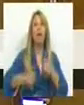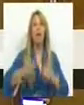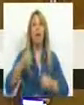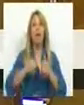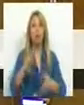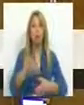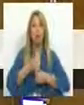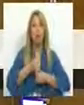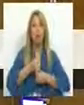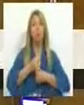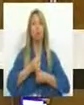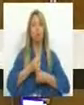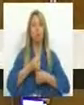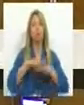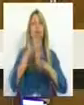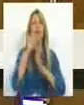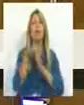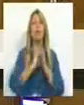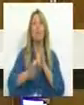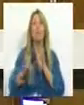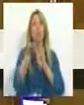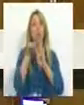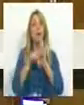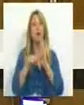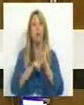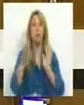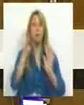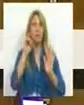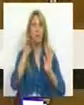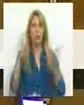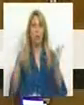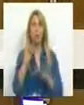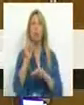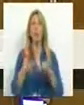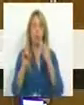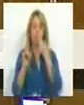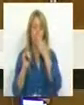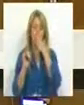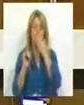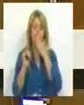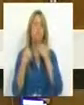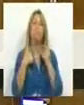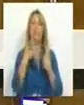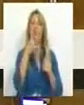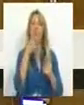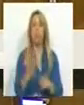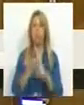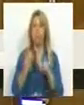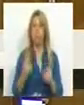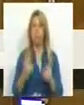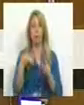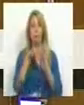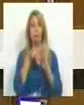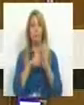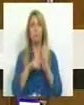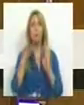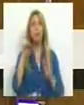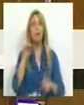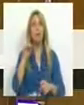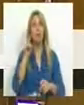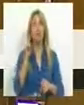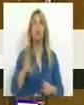a medida de reposição da cláusula de salvaguarda do IMI. Eu passo a explicar porquê. A cláusula de salvaguarda do IMI foi inserida no Orçamento de